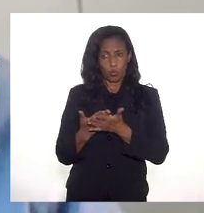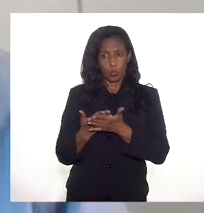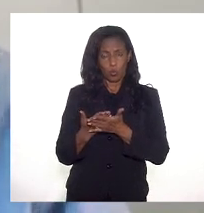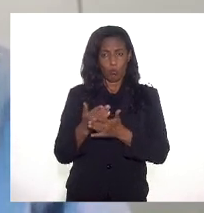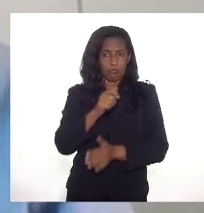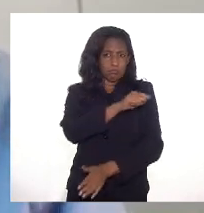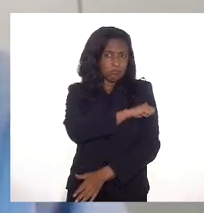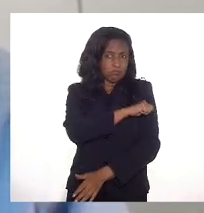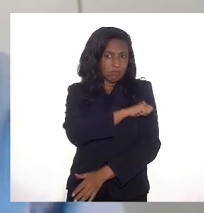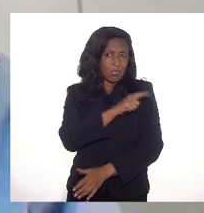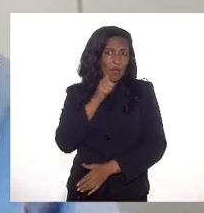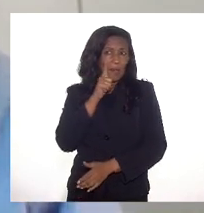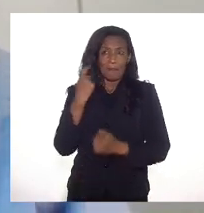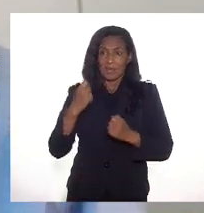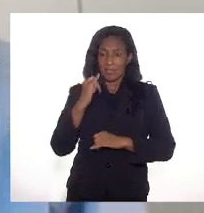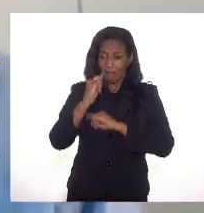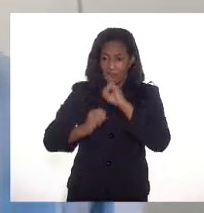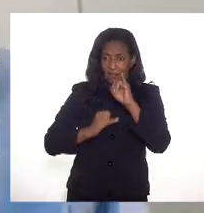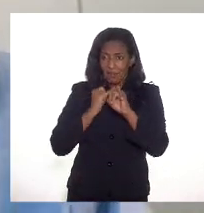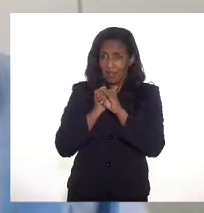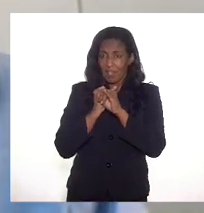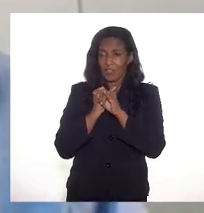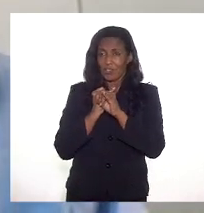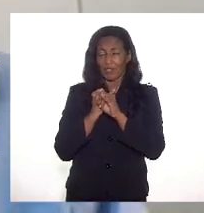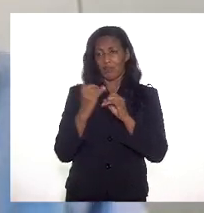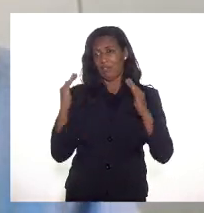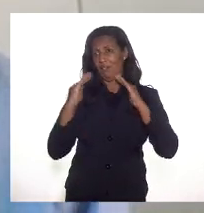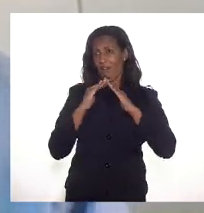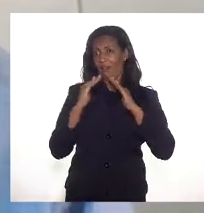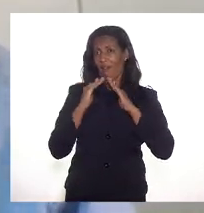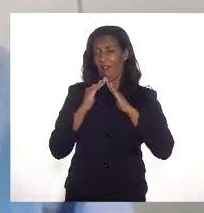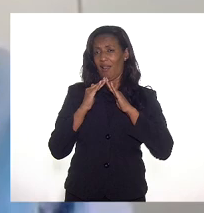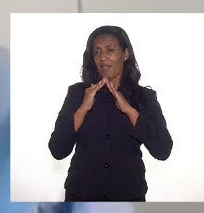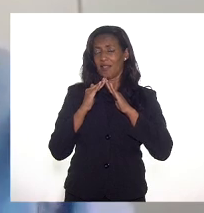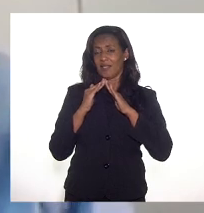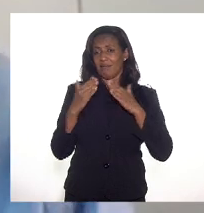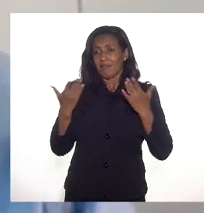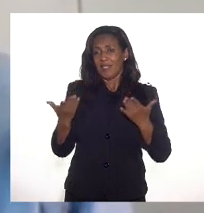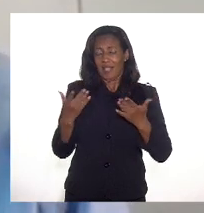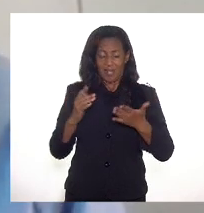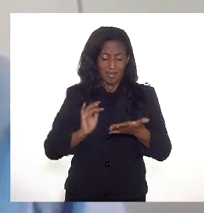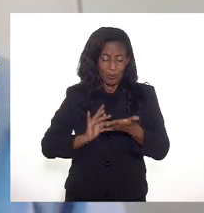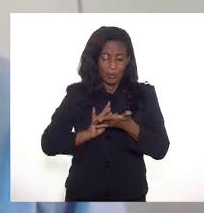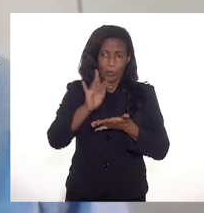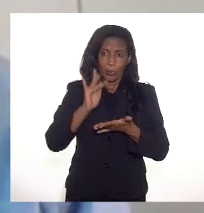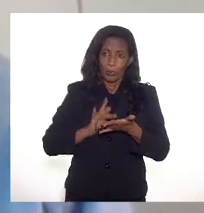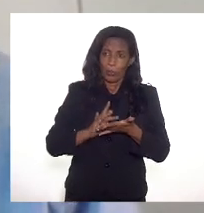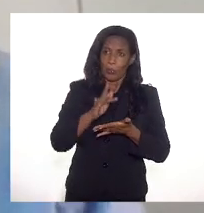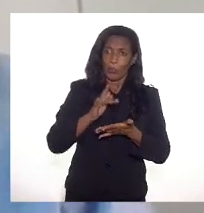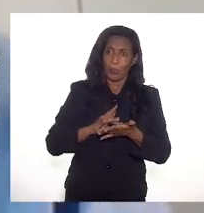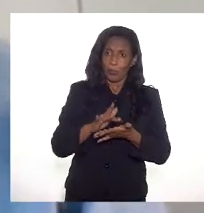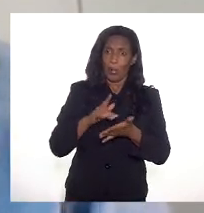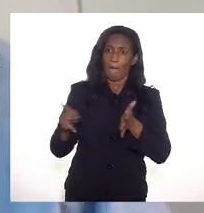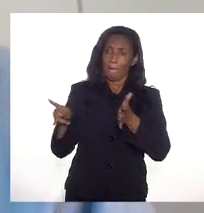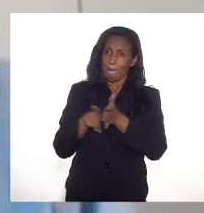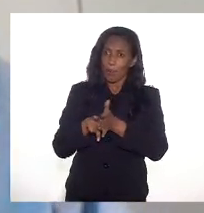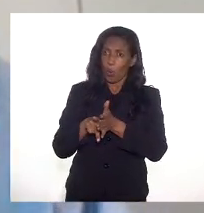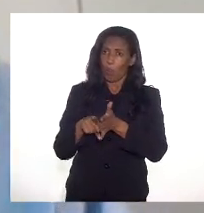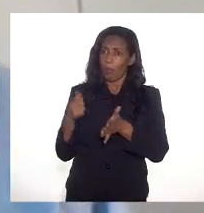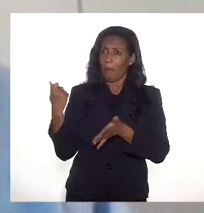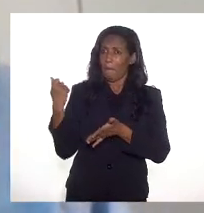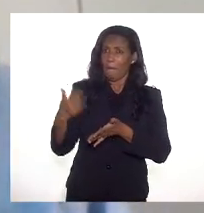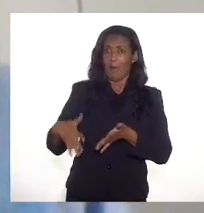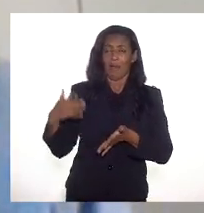acesso, precisa ter internet para acessar a internet e aí navegar nos links patrocinados sem gastar a